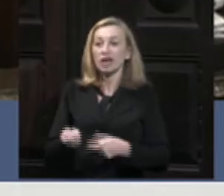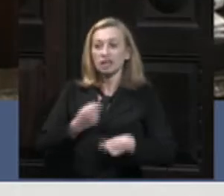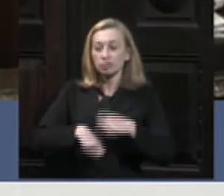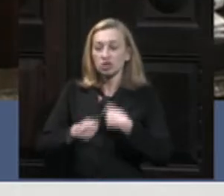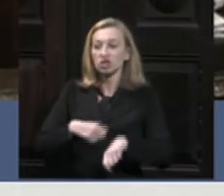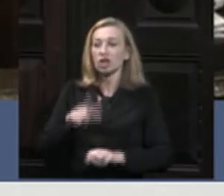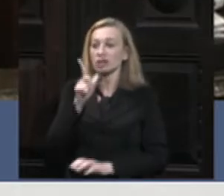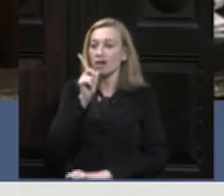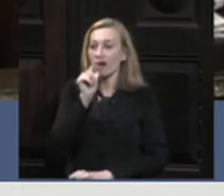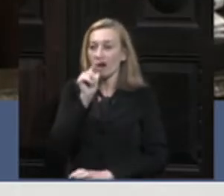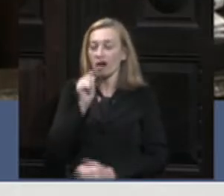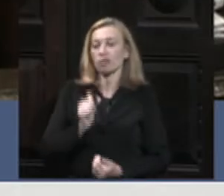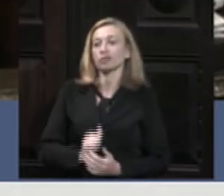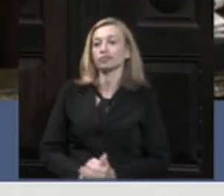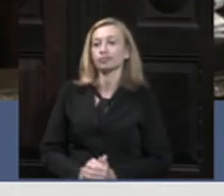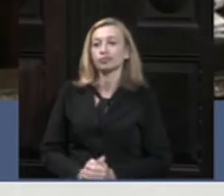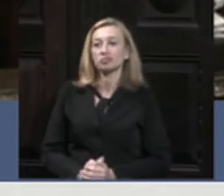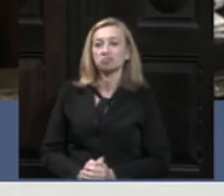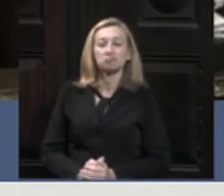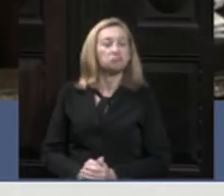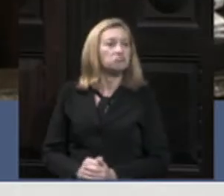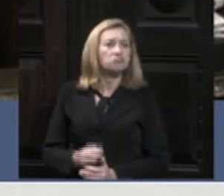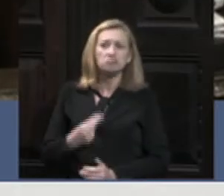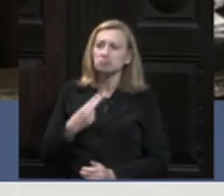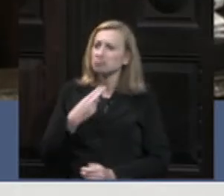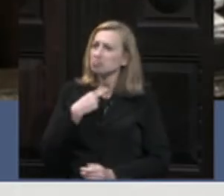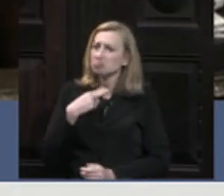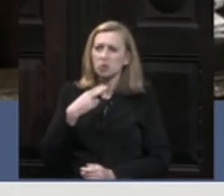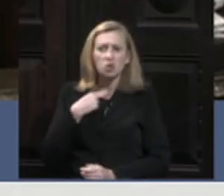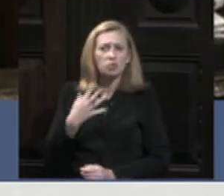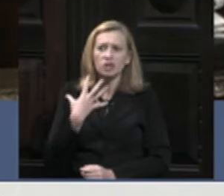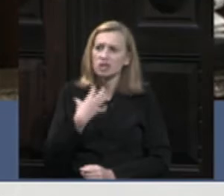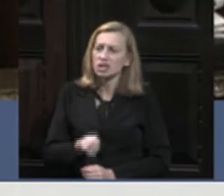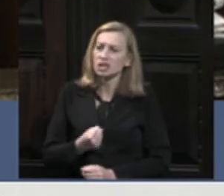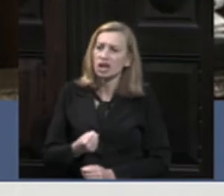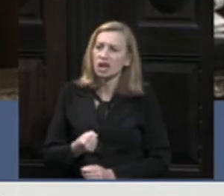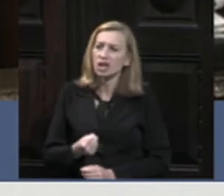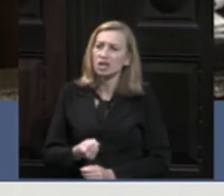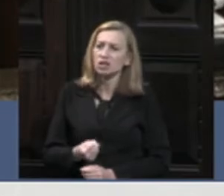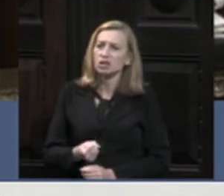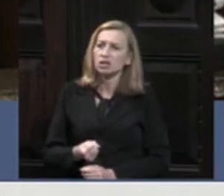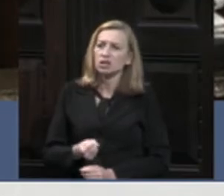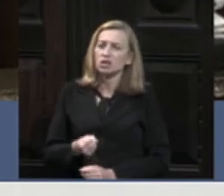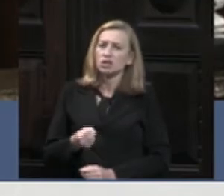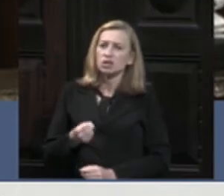água. Não é possível permitir que um bem tão essencial à